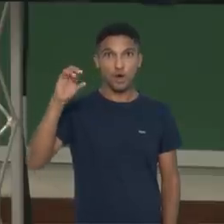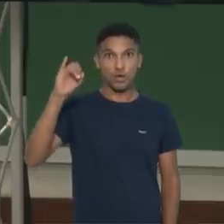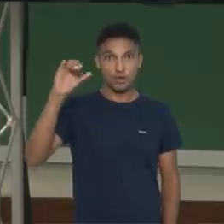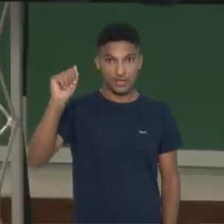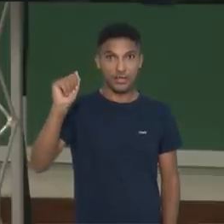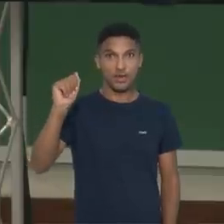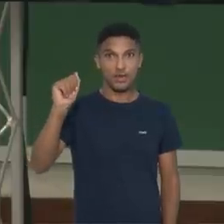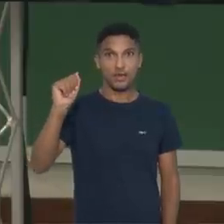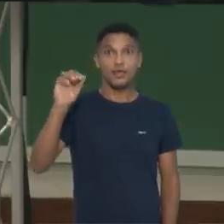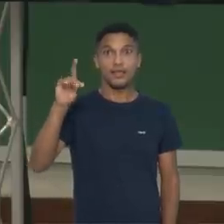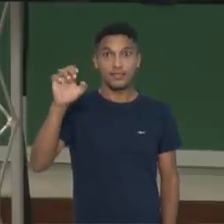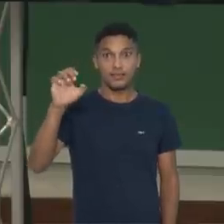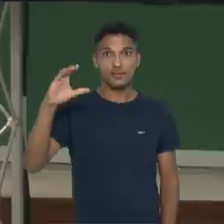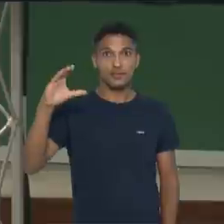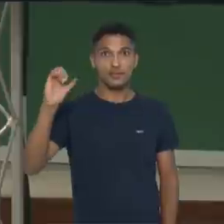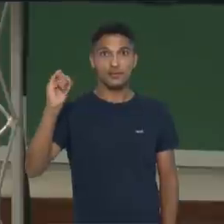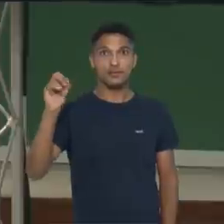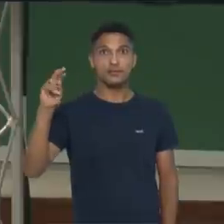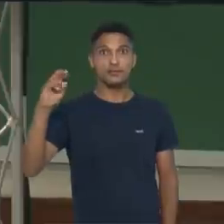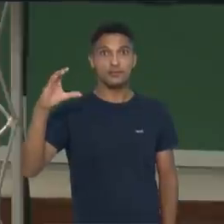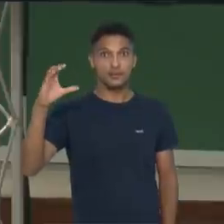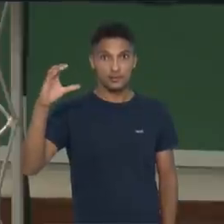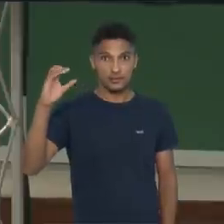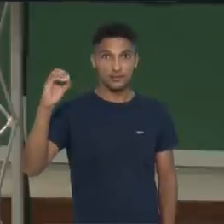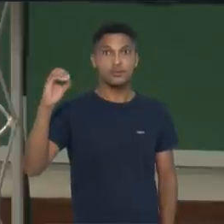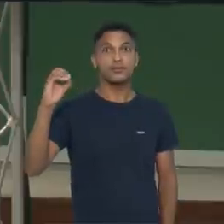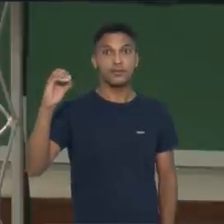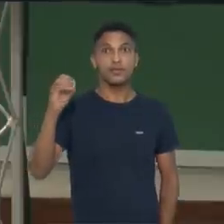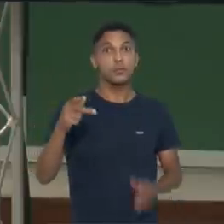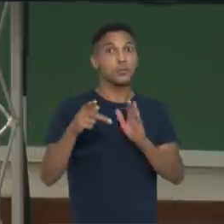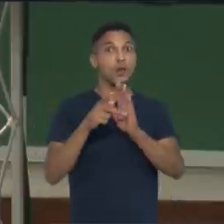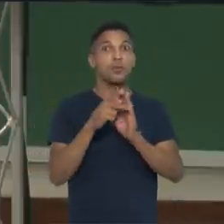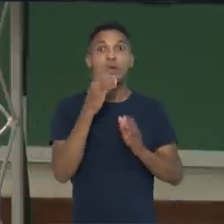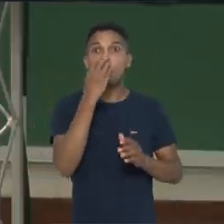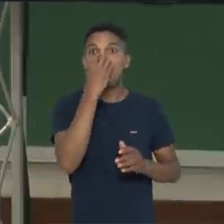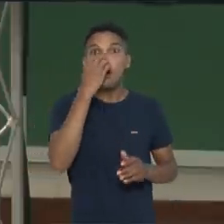está registrado, né, guardada a memória do nosso circo brasileiro.